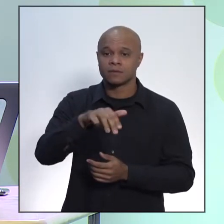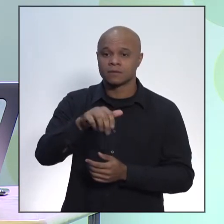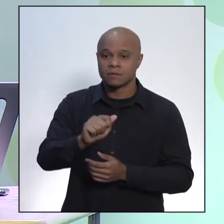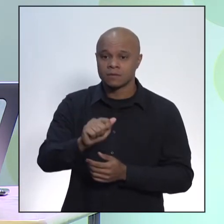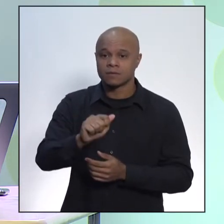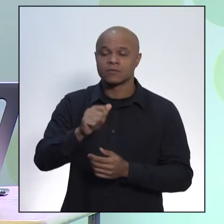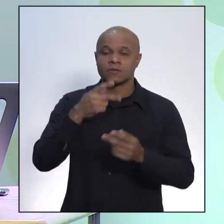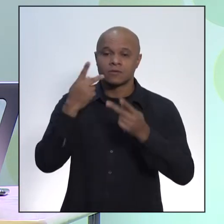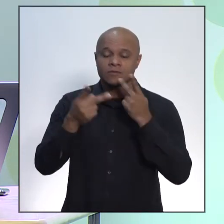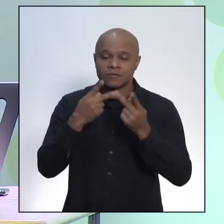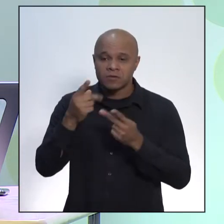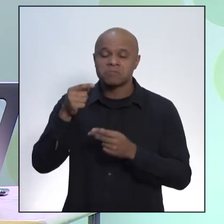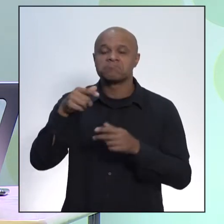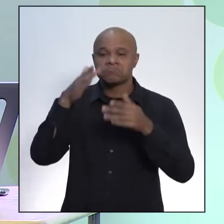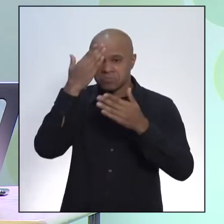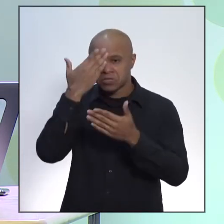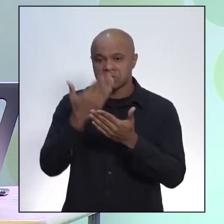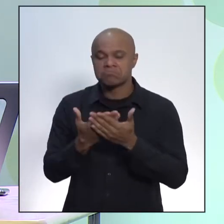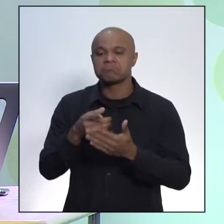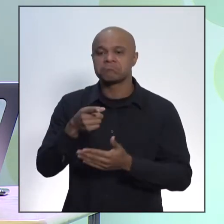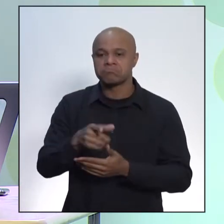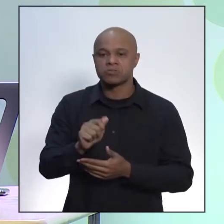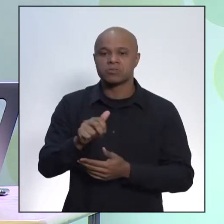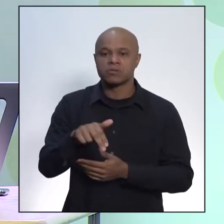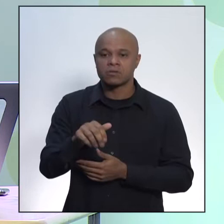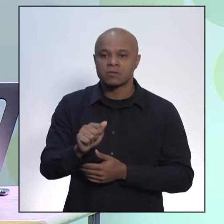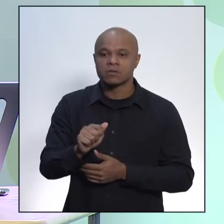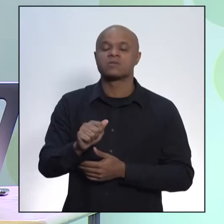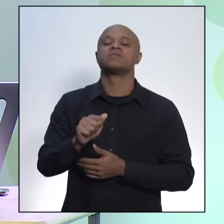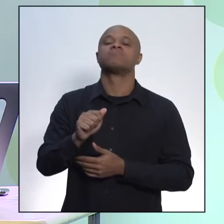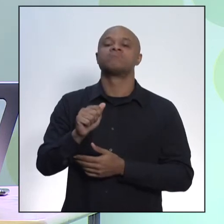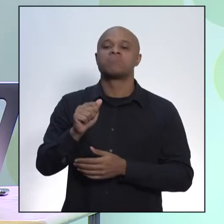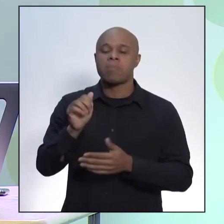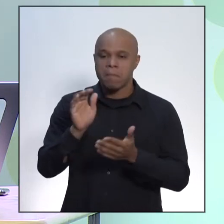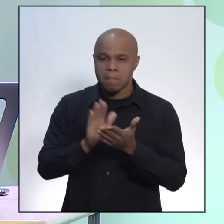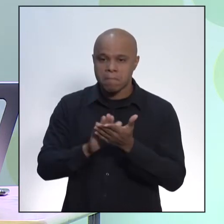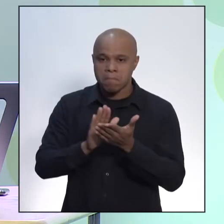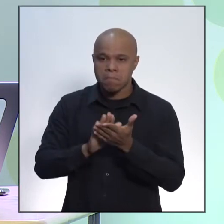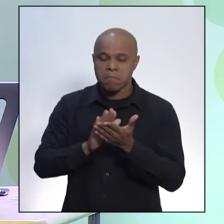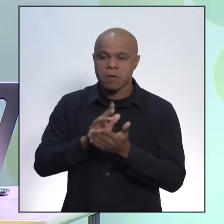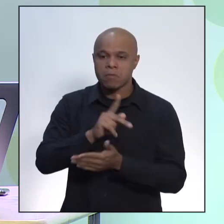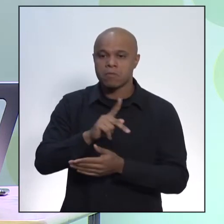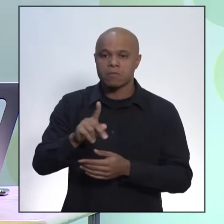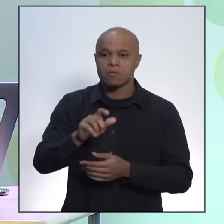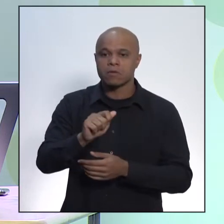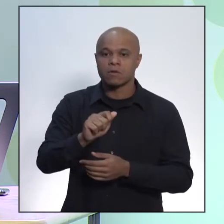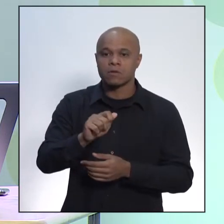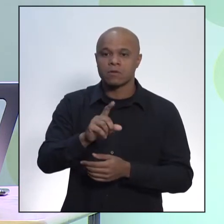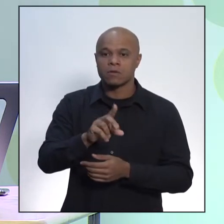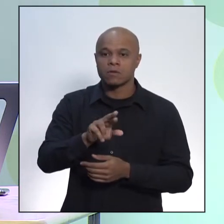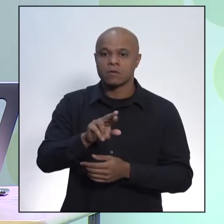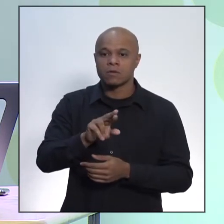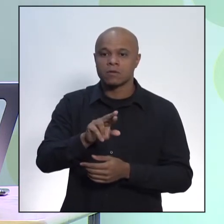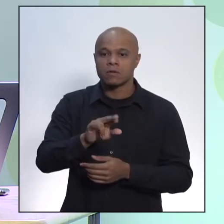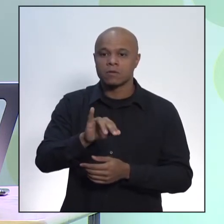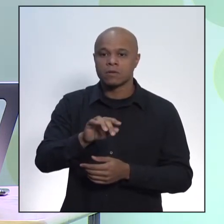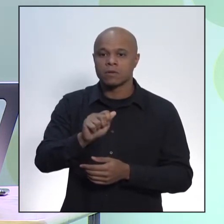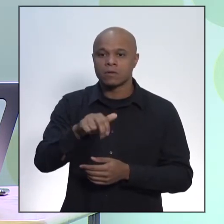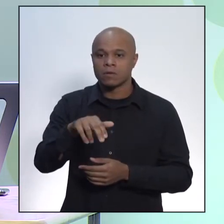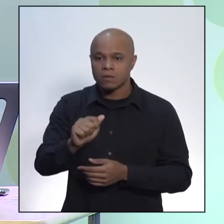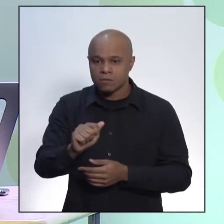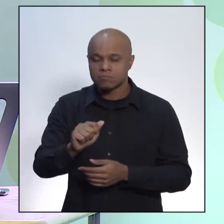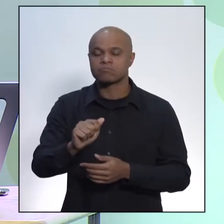mais além, leva para reflexão. A Ana Martins: parabéns, professora Adriana Ramos, por falar sobre a realidade